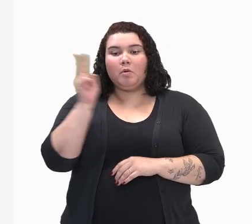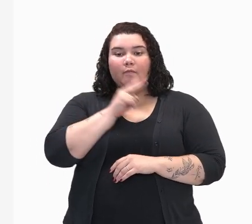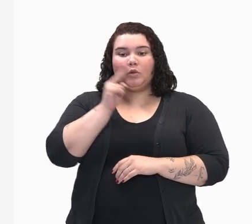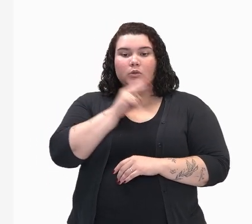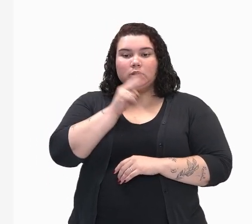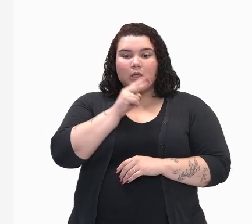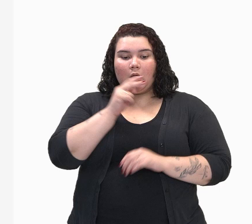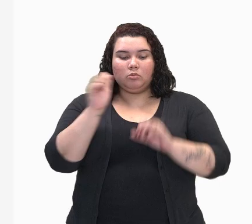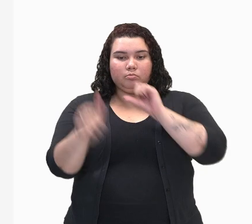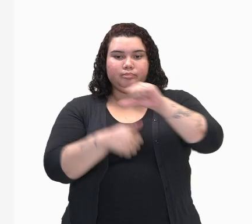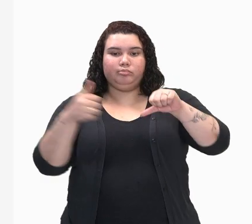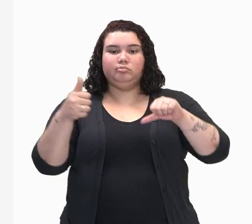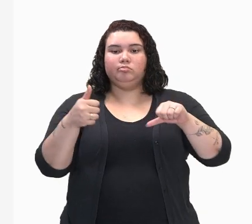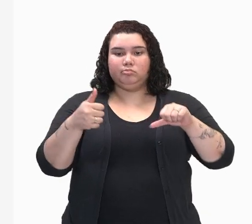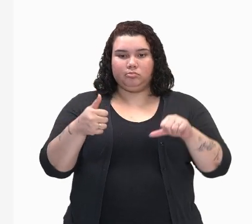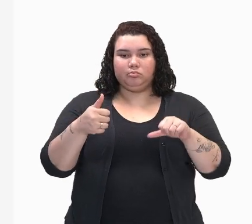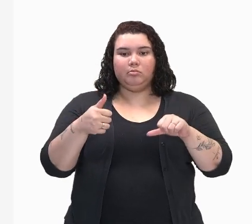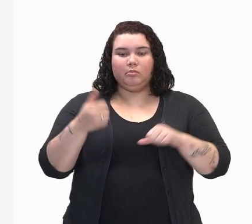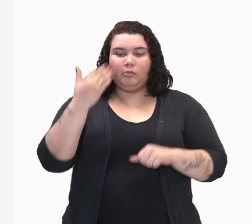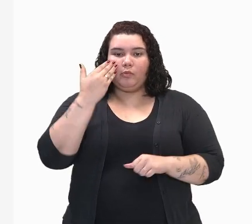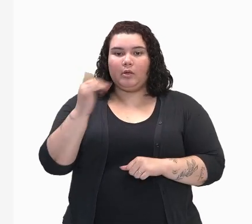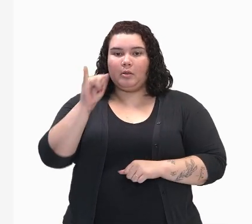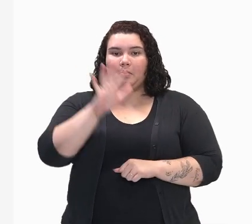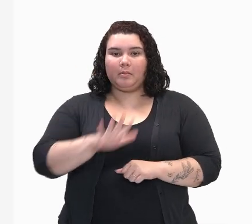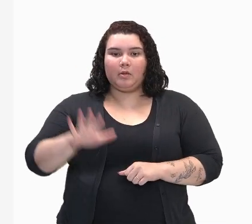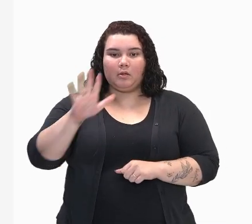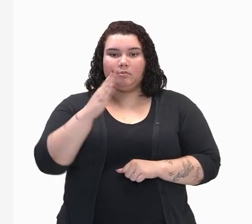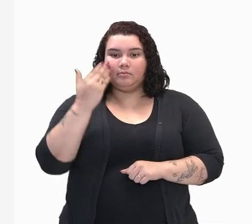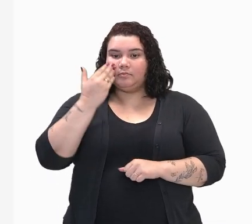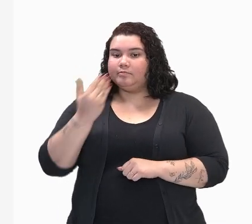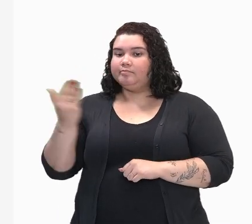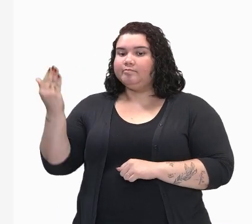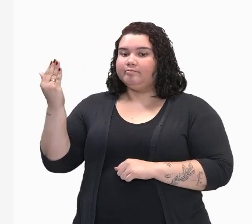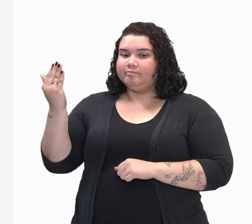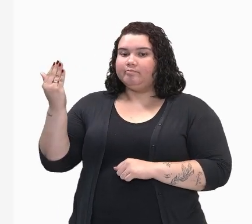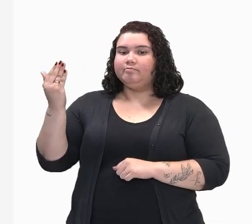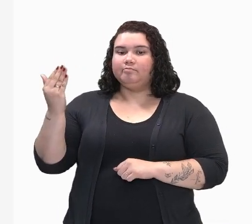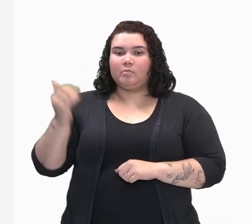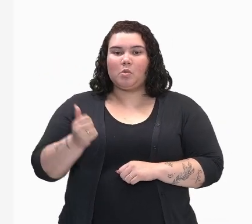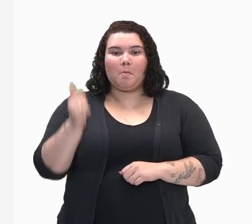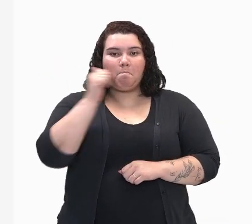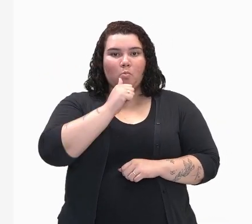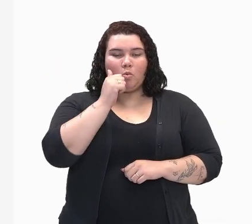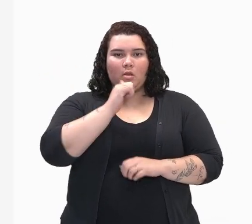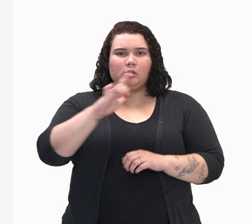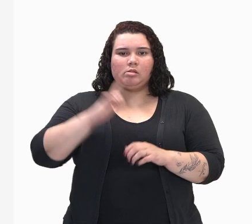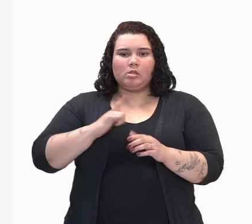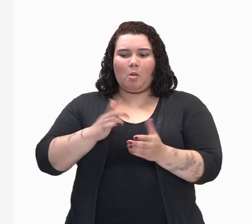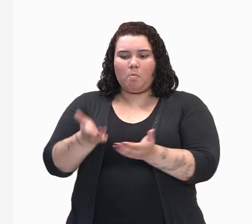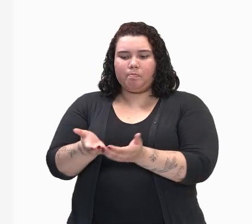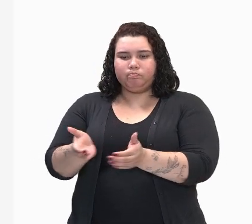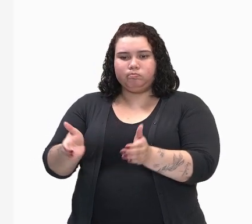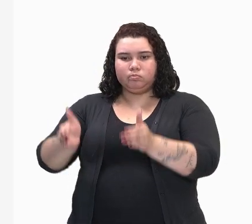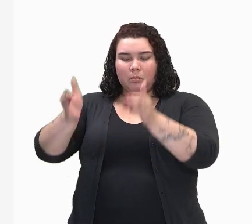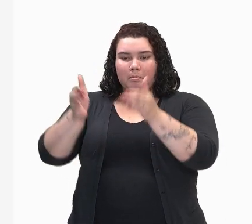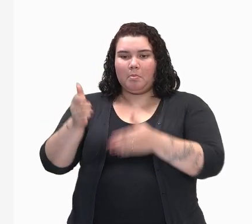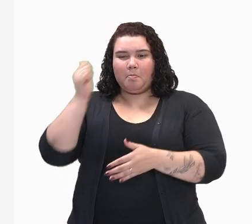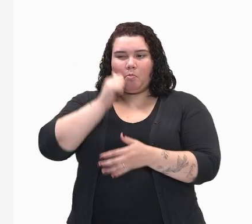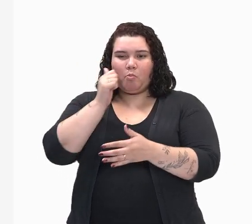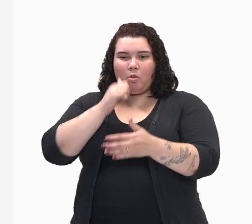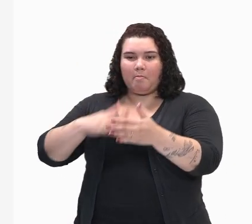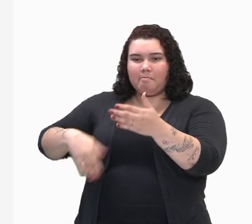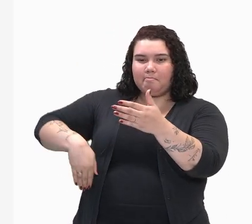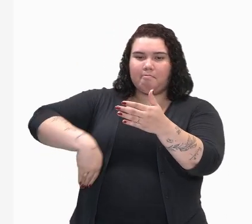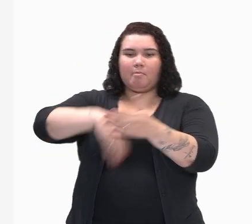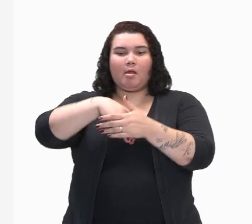sua velocidade. E aí na imagem a gente tem que a moça chutando aí o balde, ela altera a